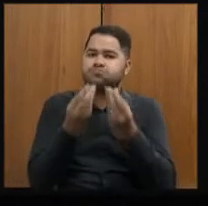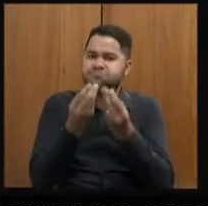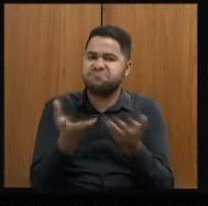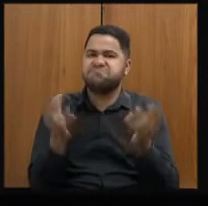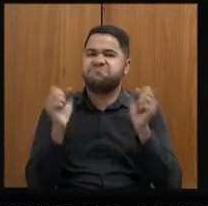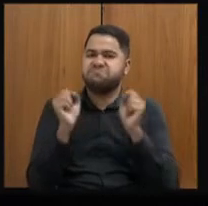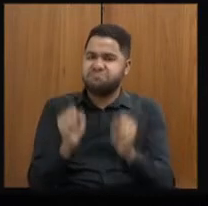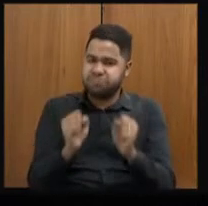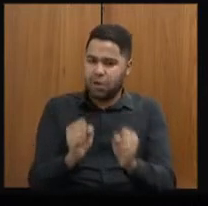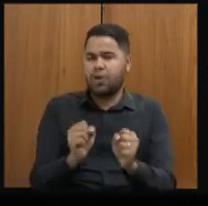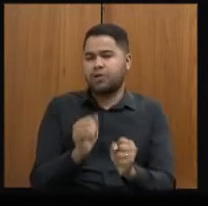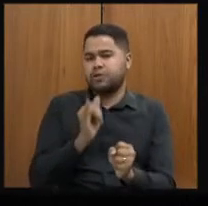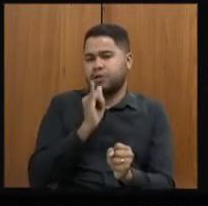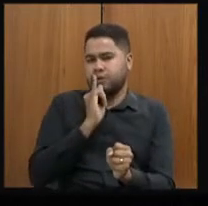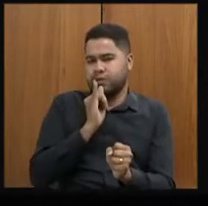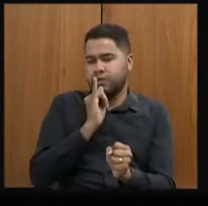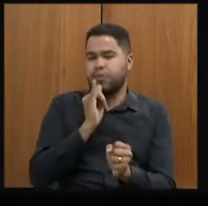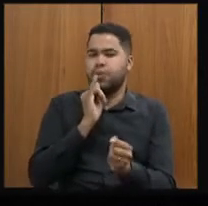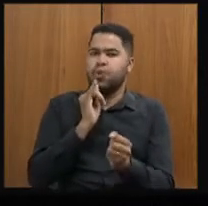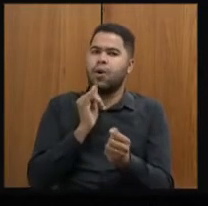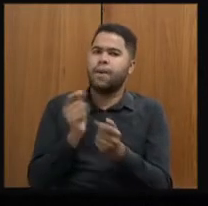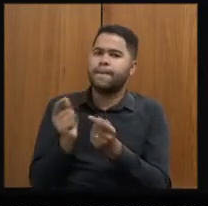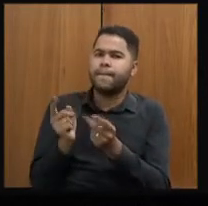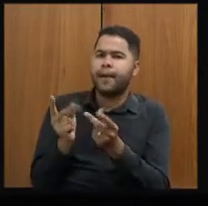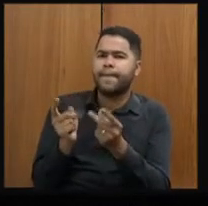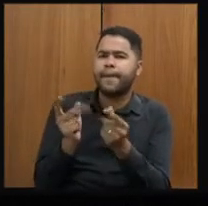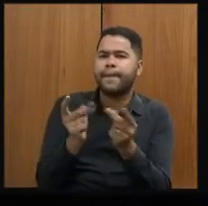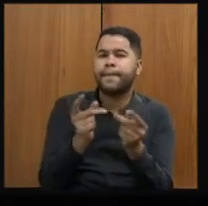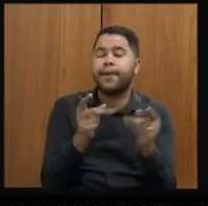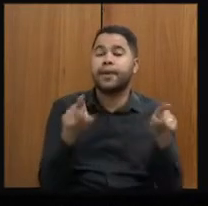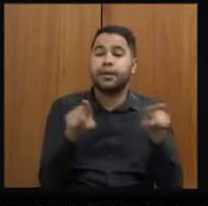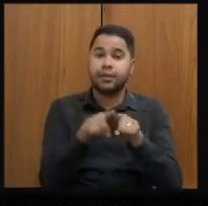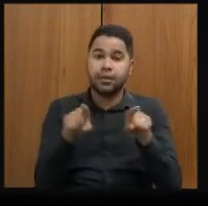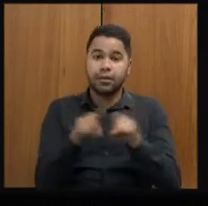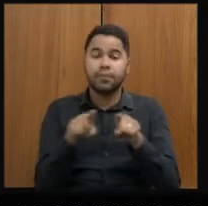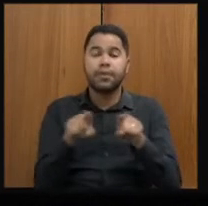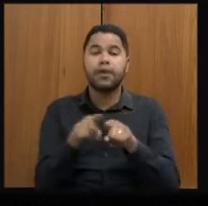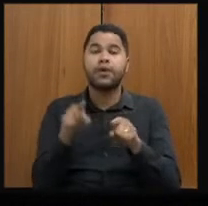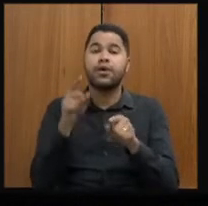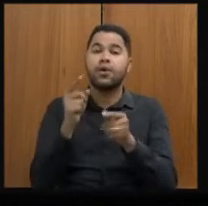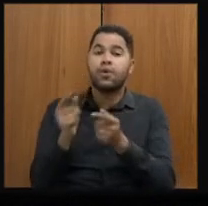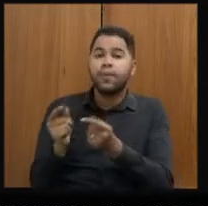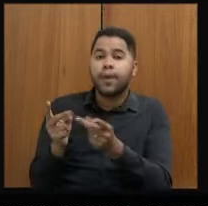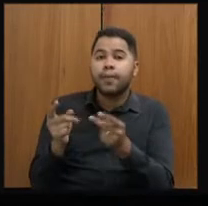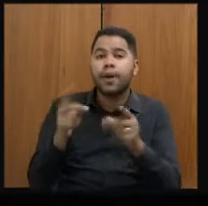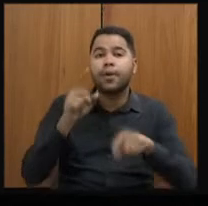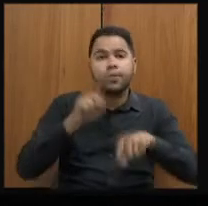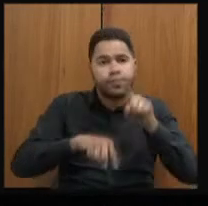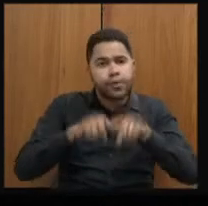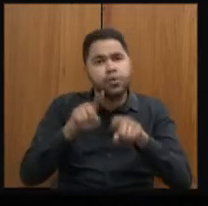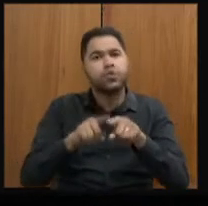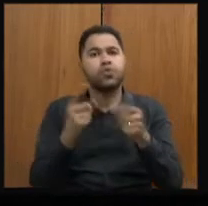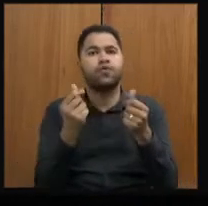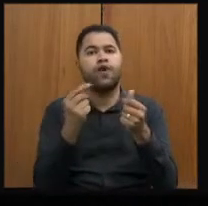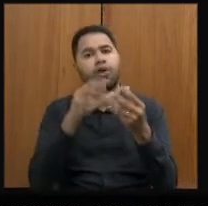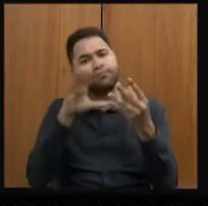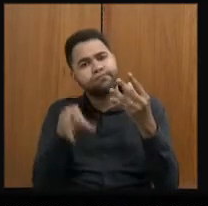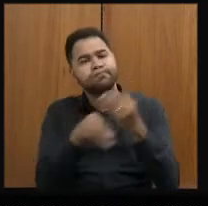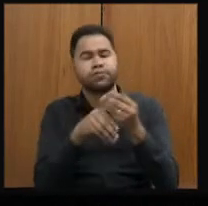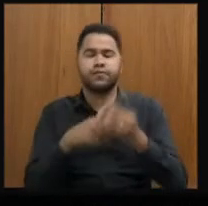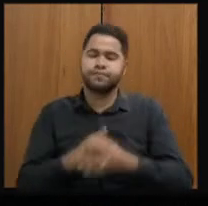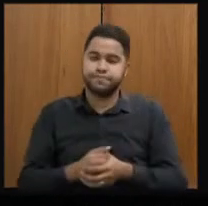pode não só comercializar as commodities mas como também comercializar os produtos de valor agregado